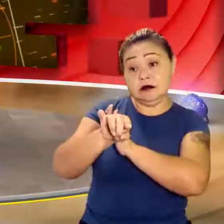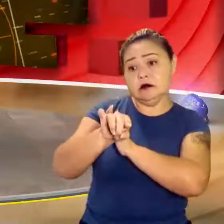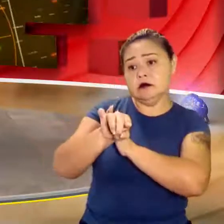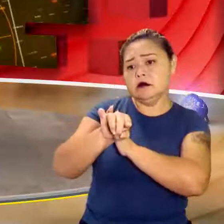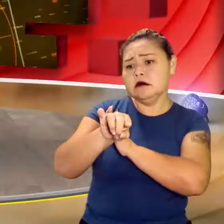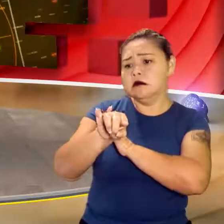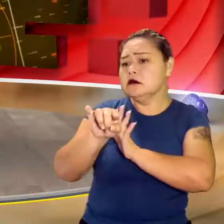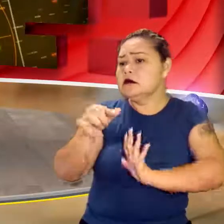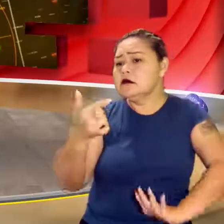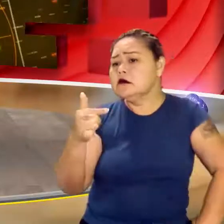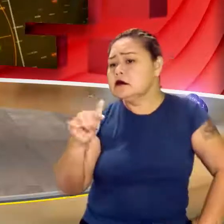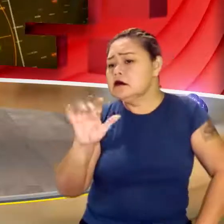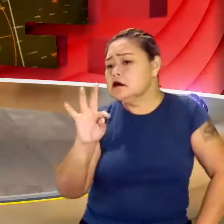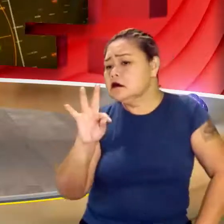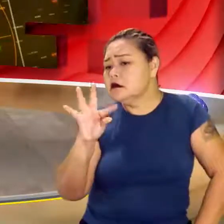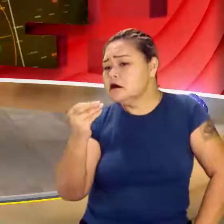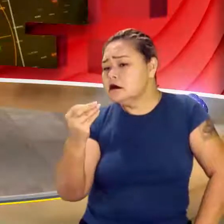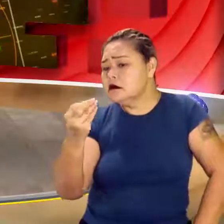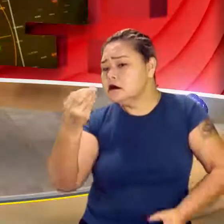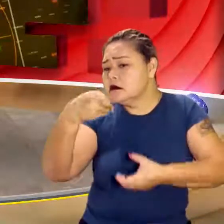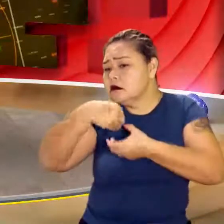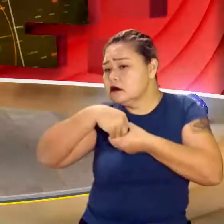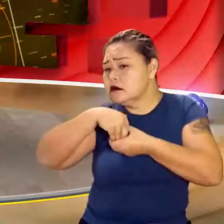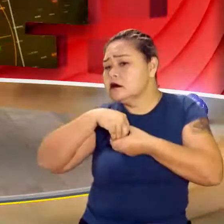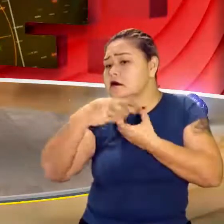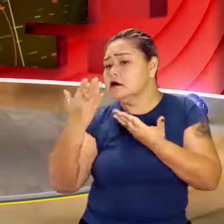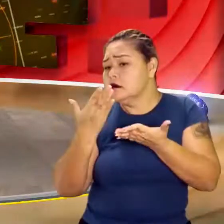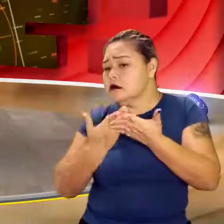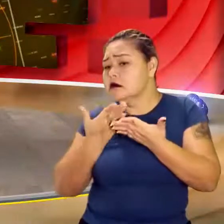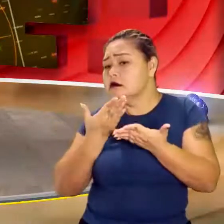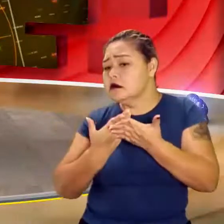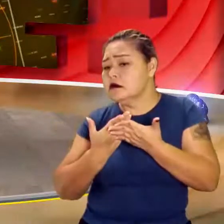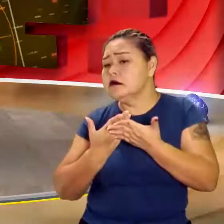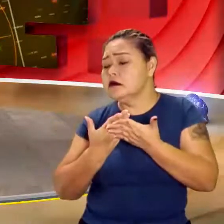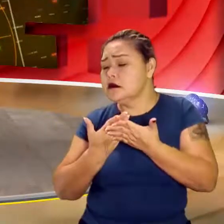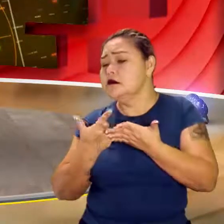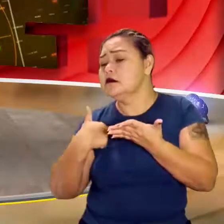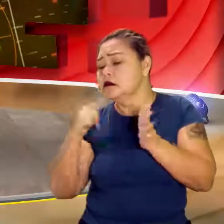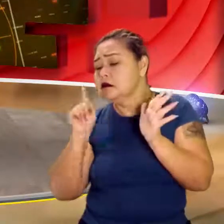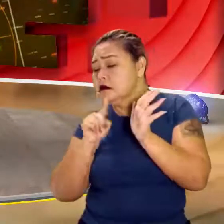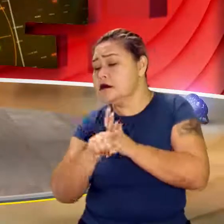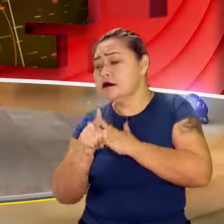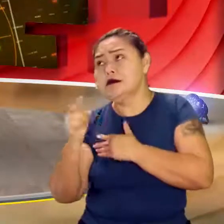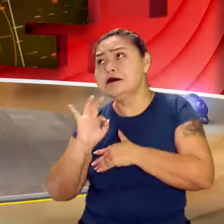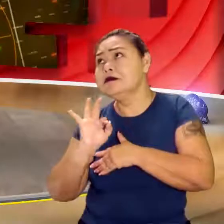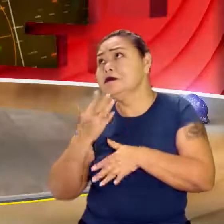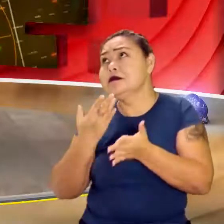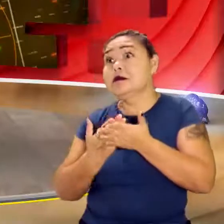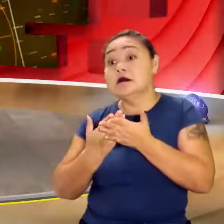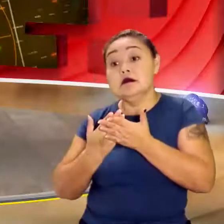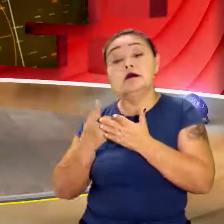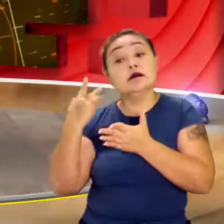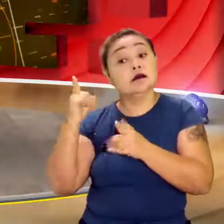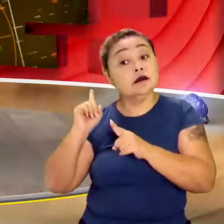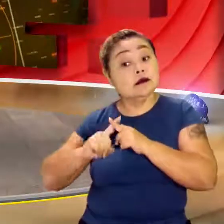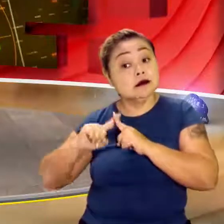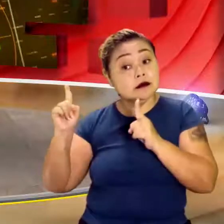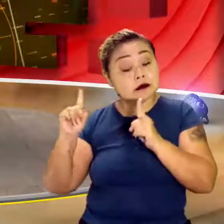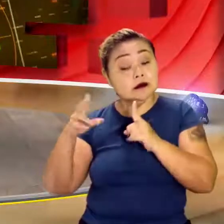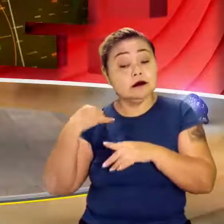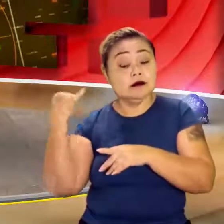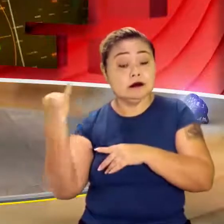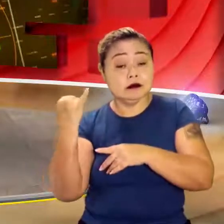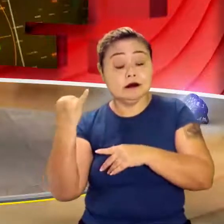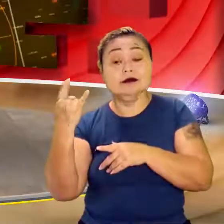não estava assim, totalmente dentro do que foi estudado, todo mundo fica assim, mas ele perguntou uma coisa que eu não estudei. Mas mais importante que as